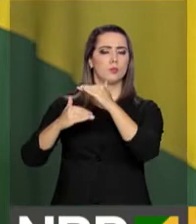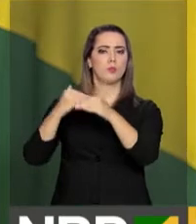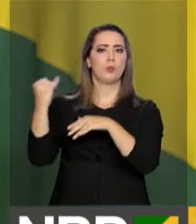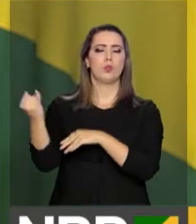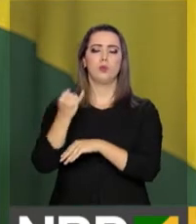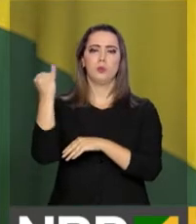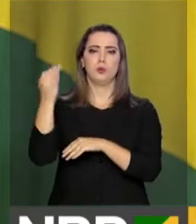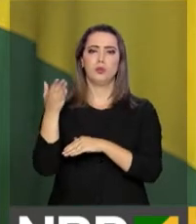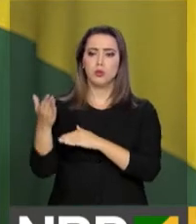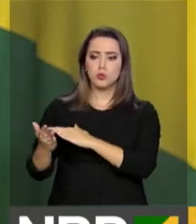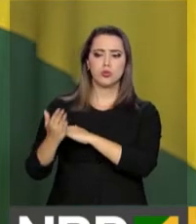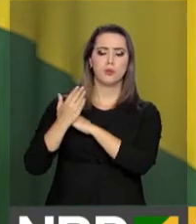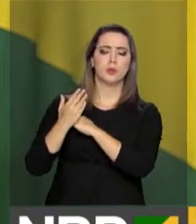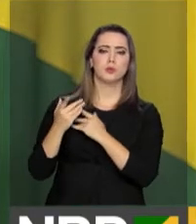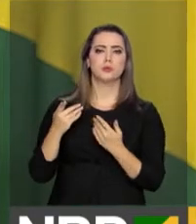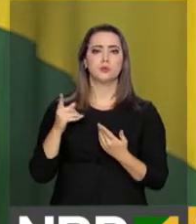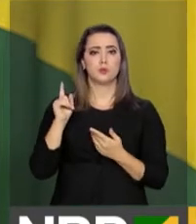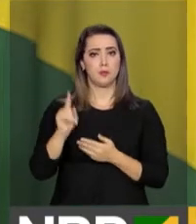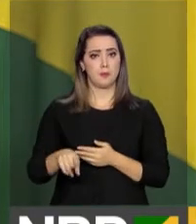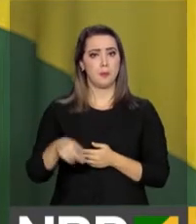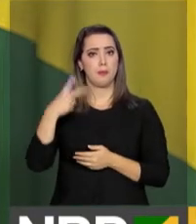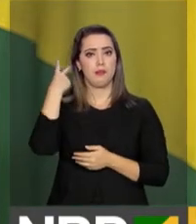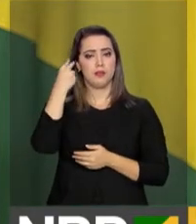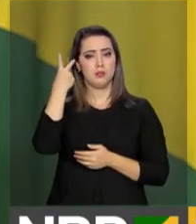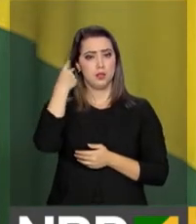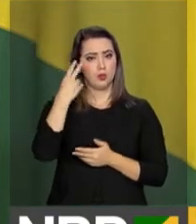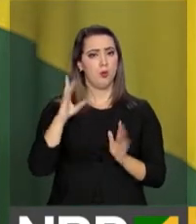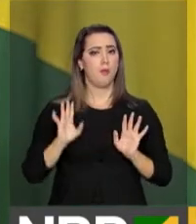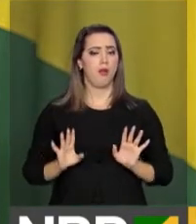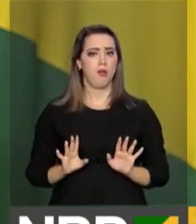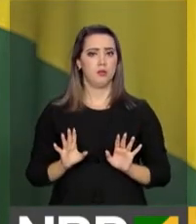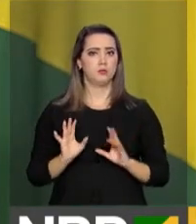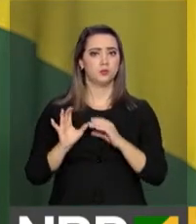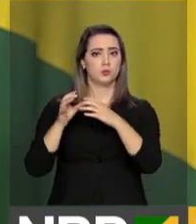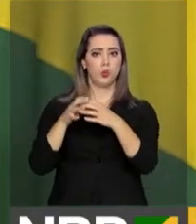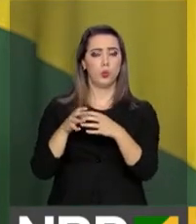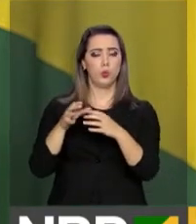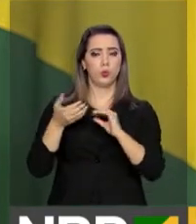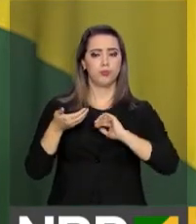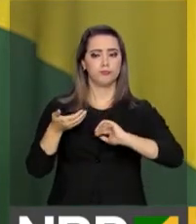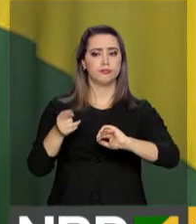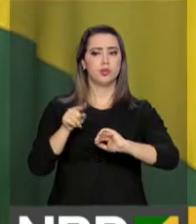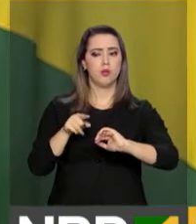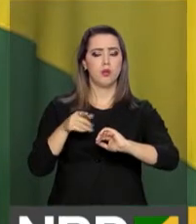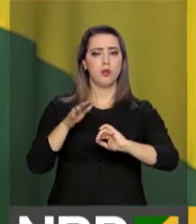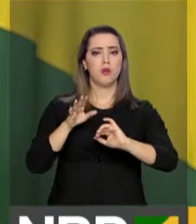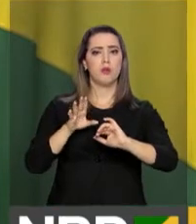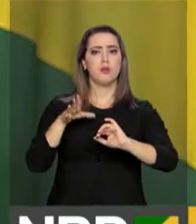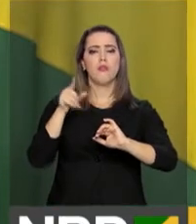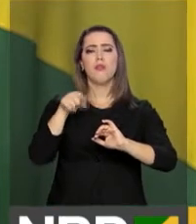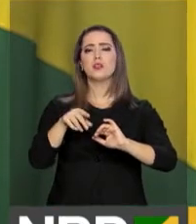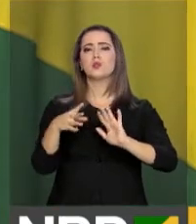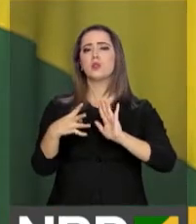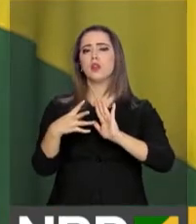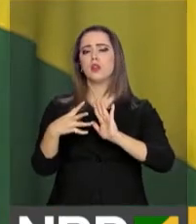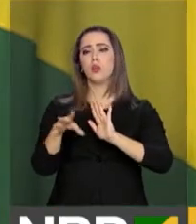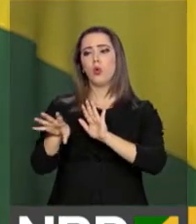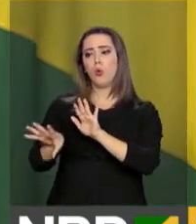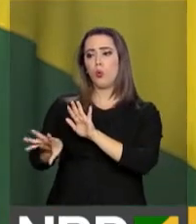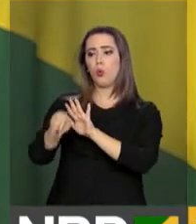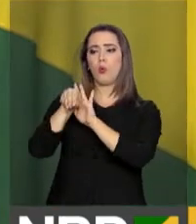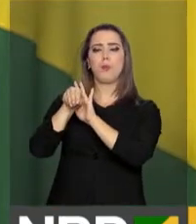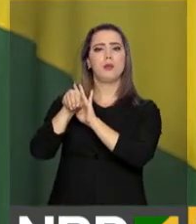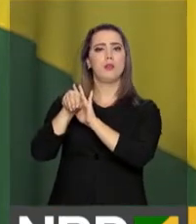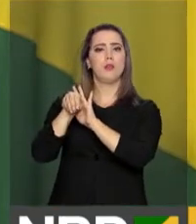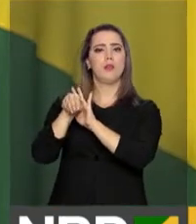a e é natural o parlamento ele é co há a vontade popular então se a vontade popular